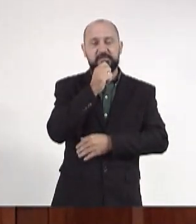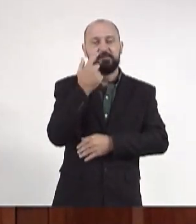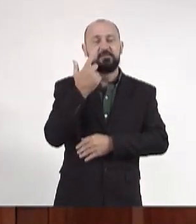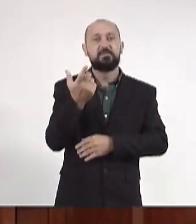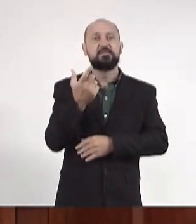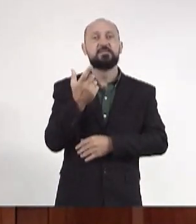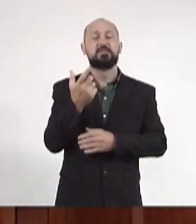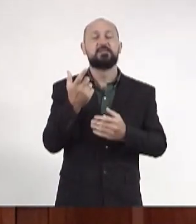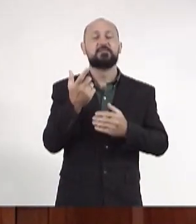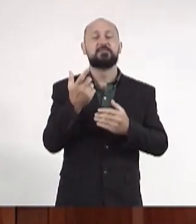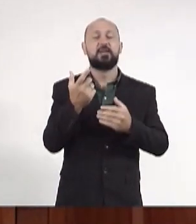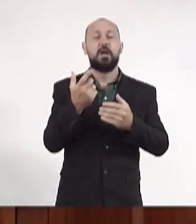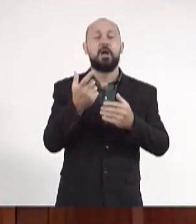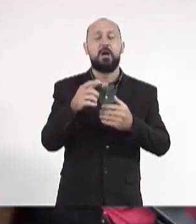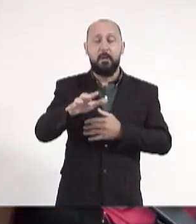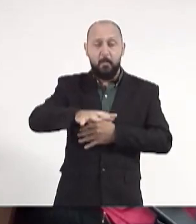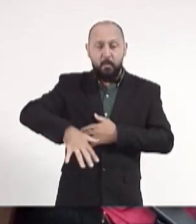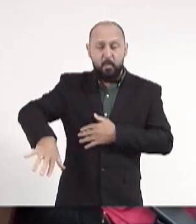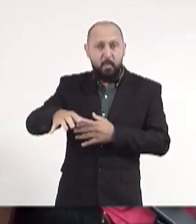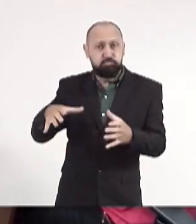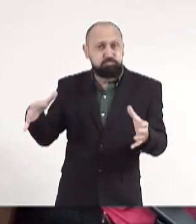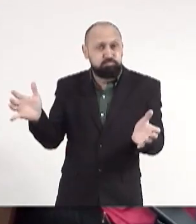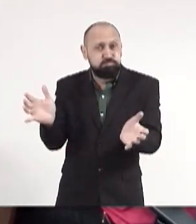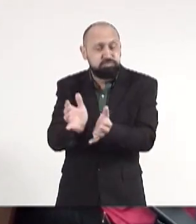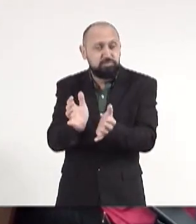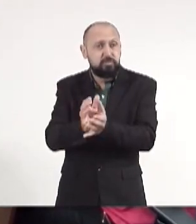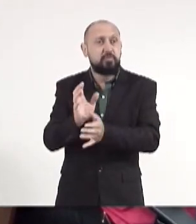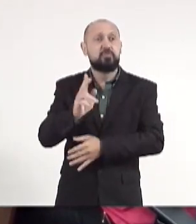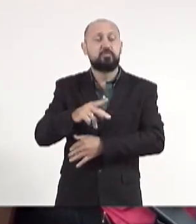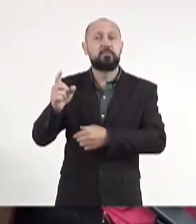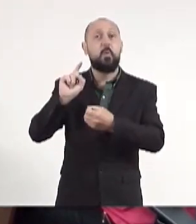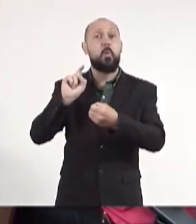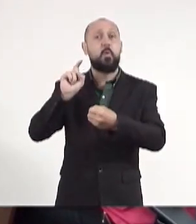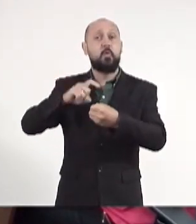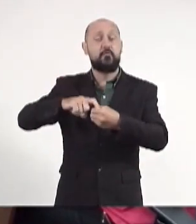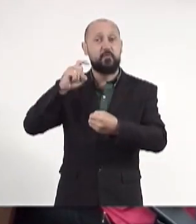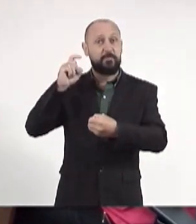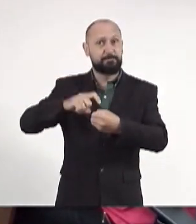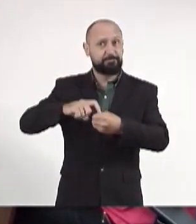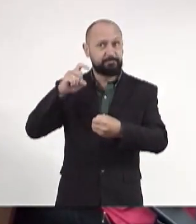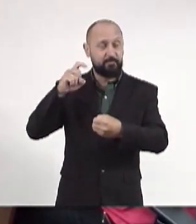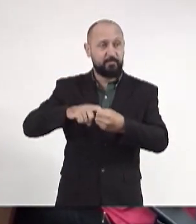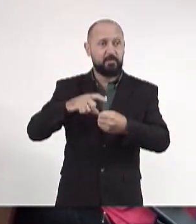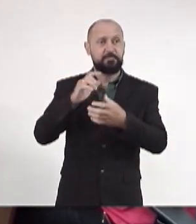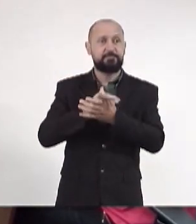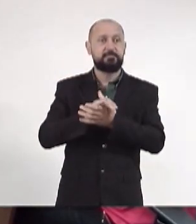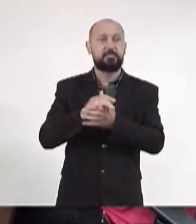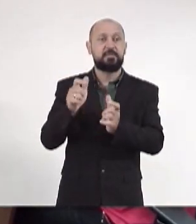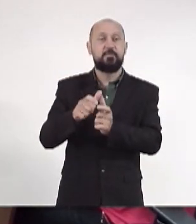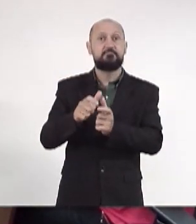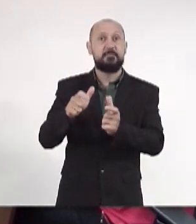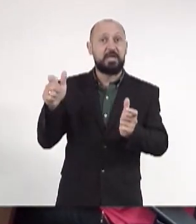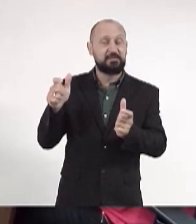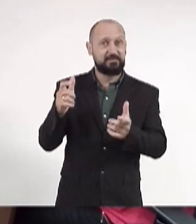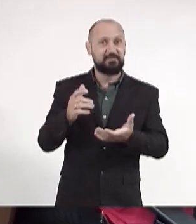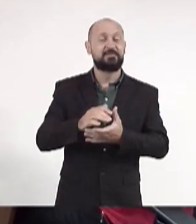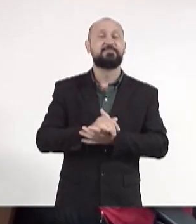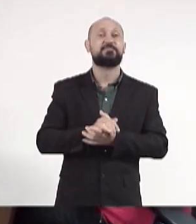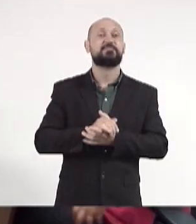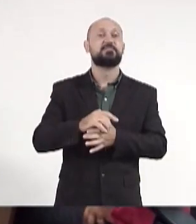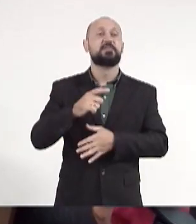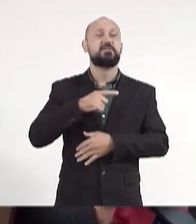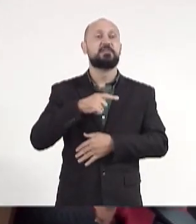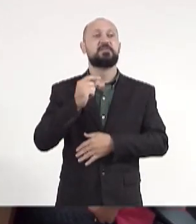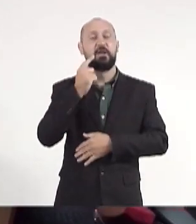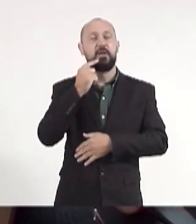contingente muito grande de professores convocados, que seriam a maioria,